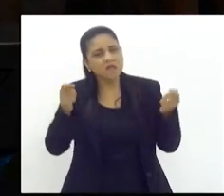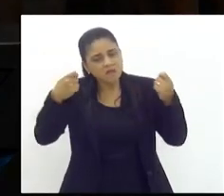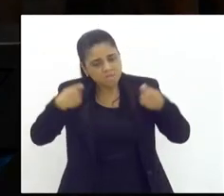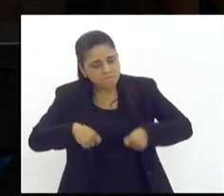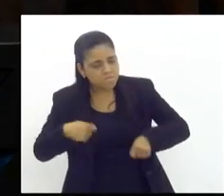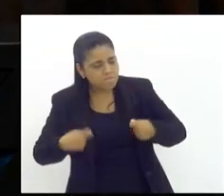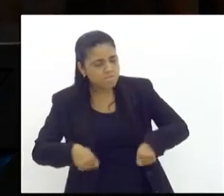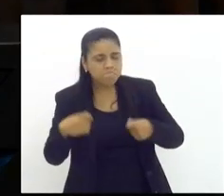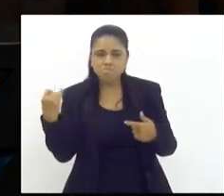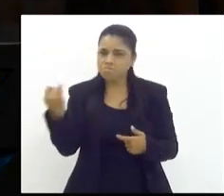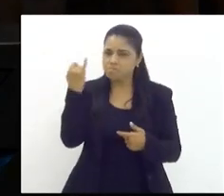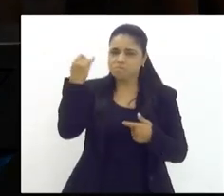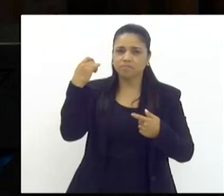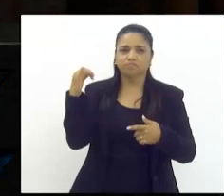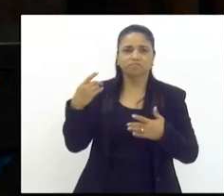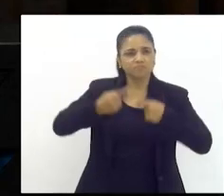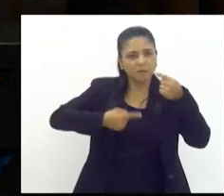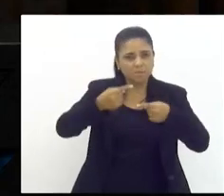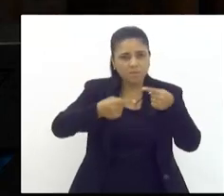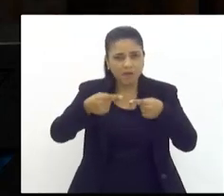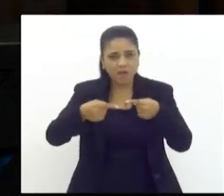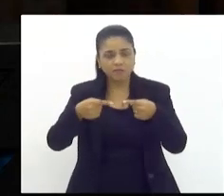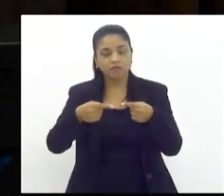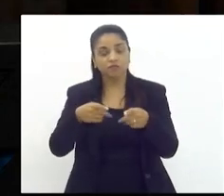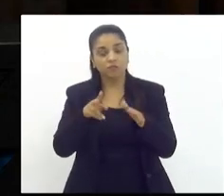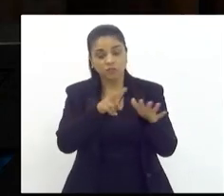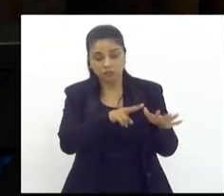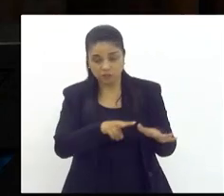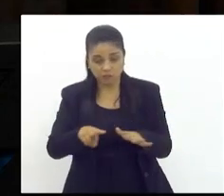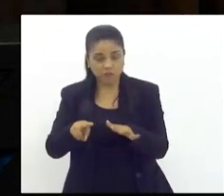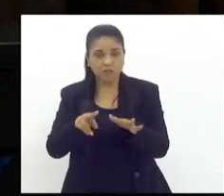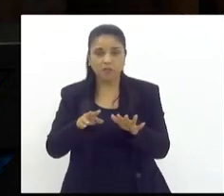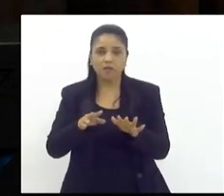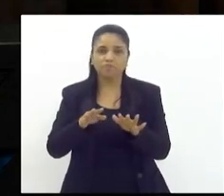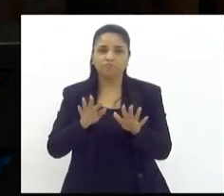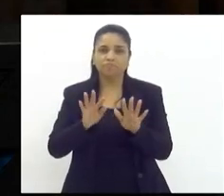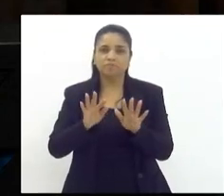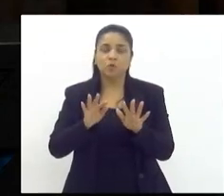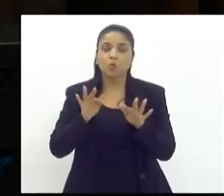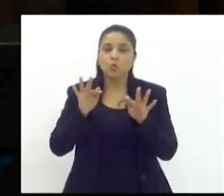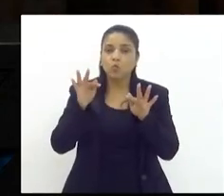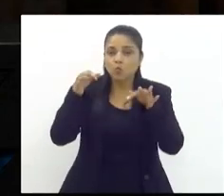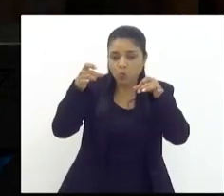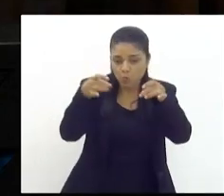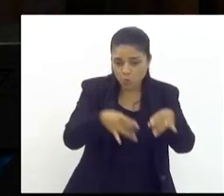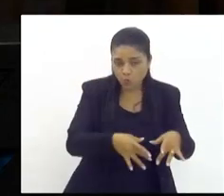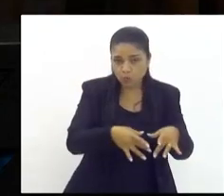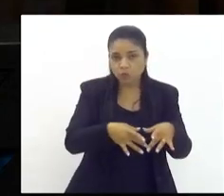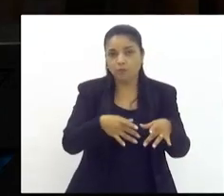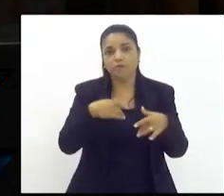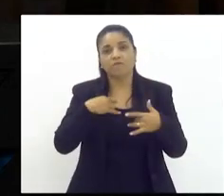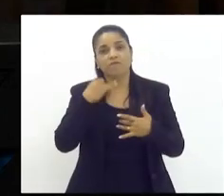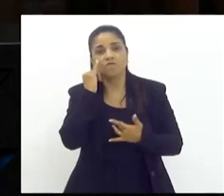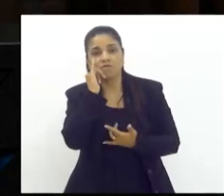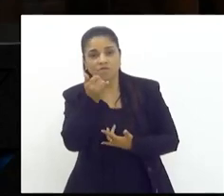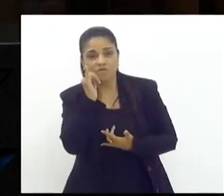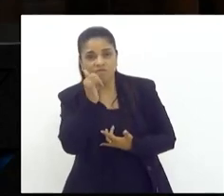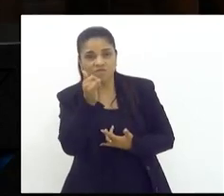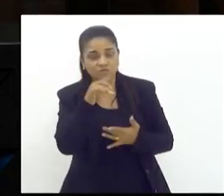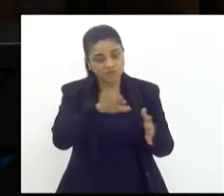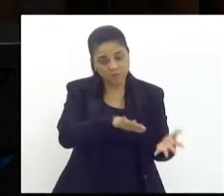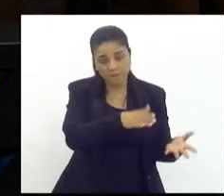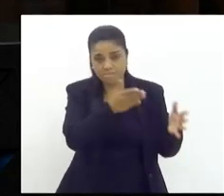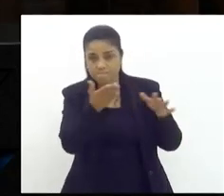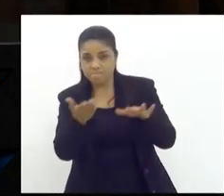debate e quando nós aqui na última semana falávamos da naturalização das